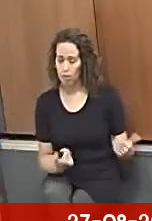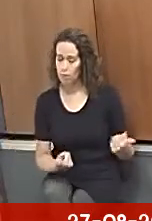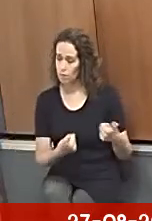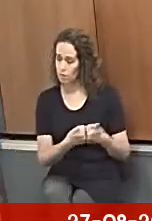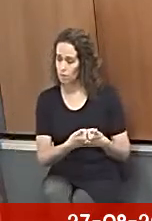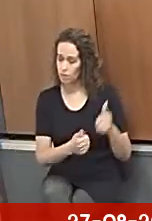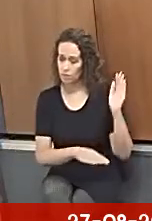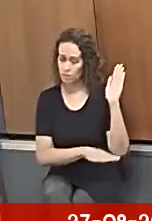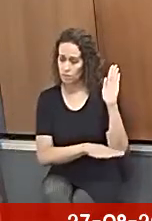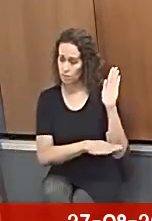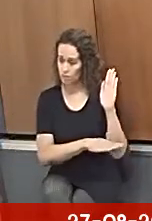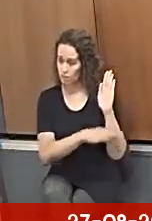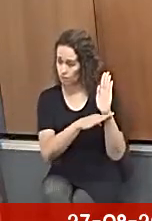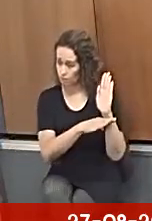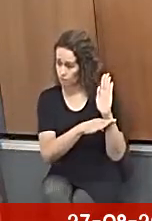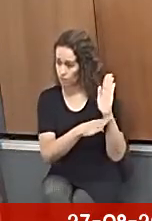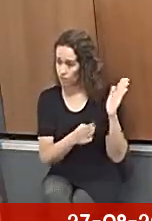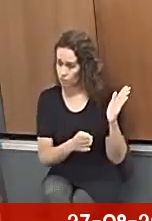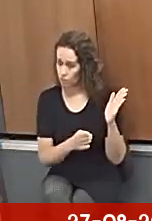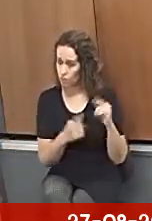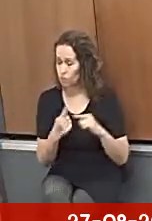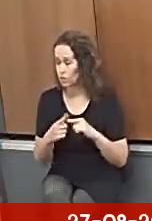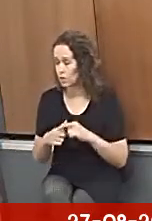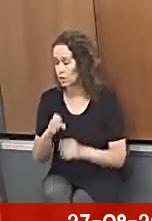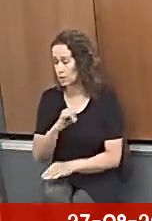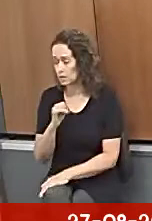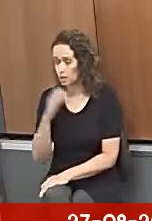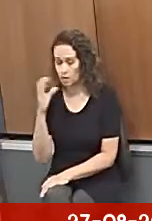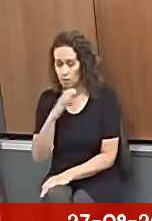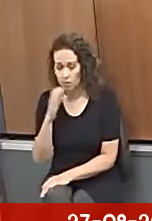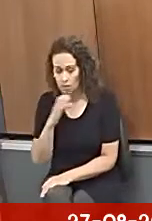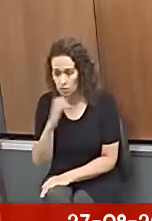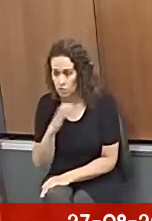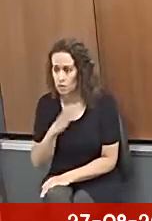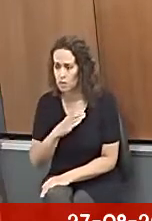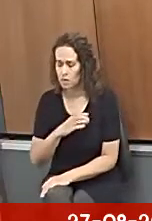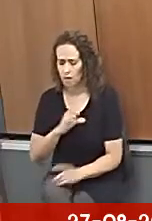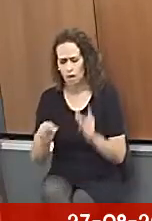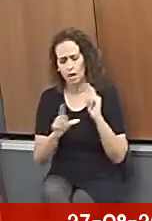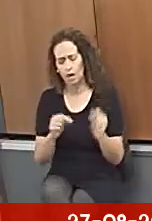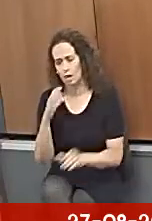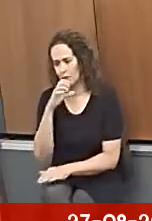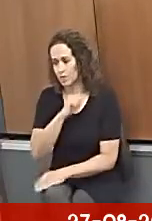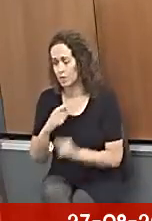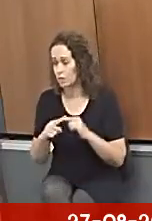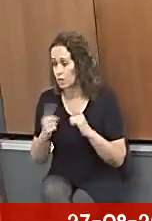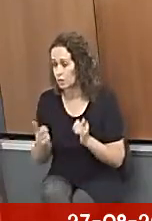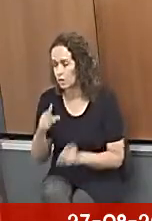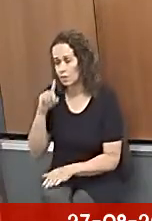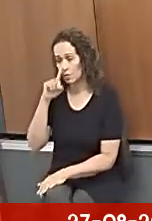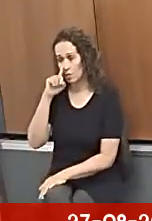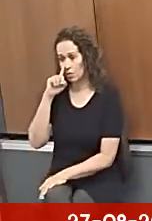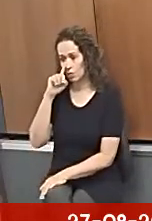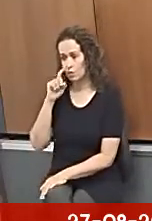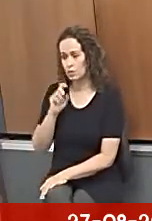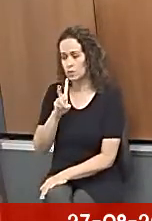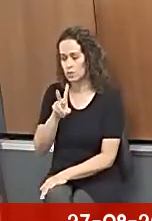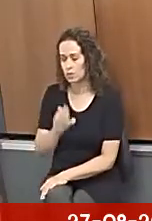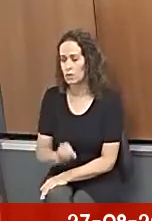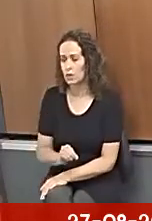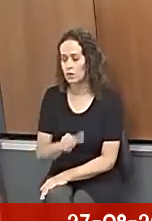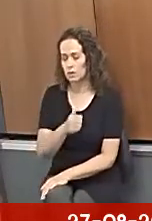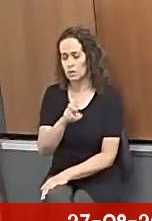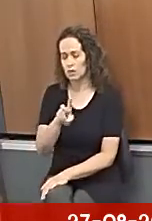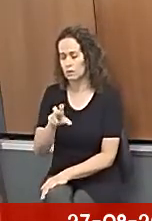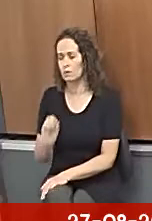para que numa emergência eles pudessem ser evacuados mas isso era muito arriscado é muito arriscado você deixar 50 60 cadeira esperando o apoio